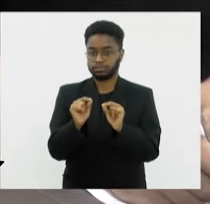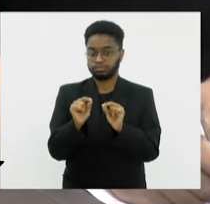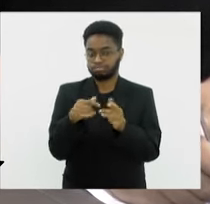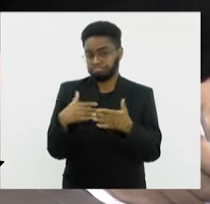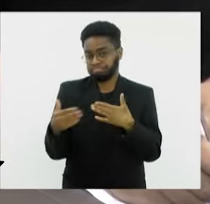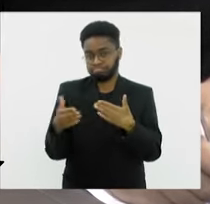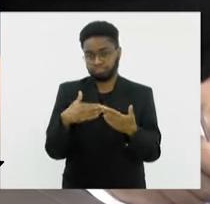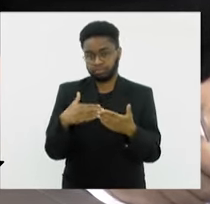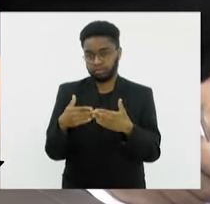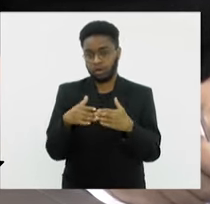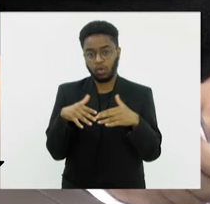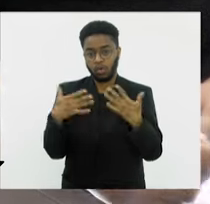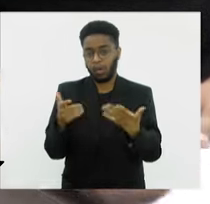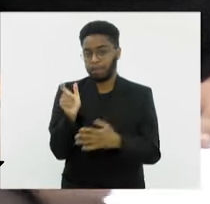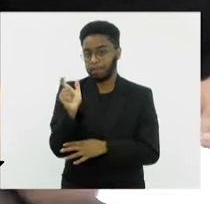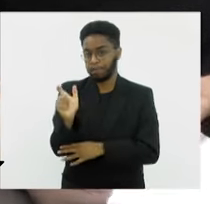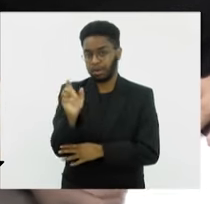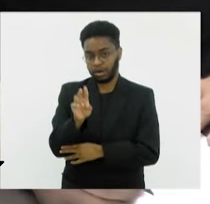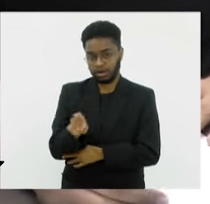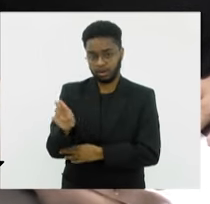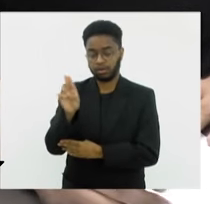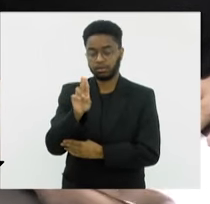independente da terminologia